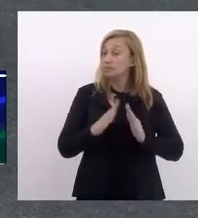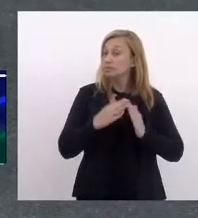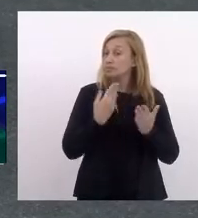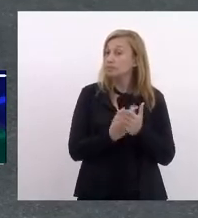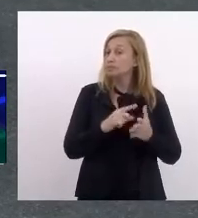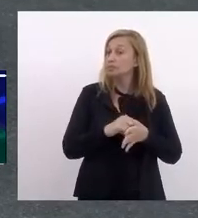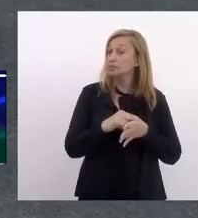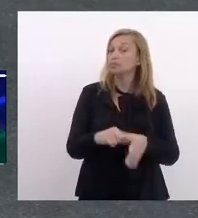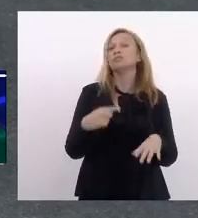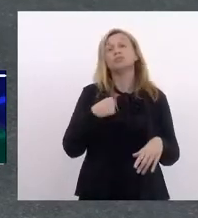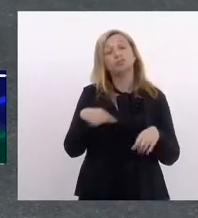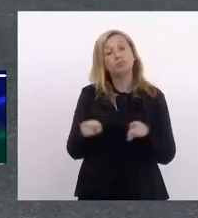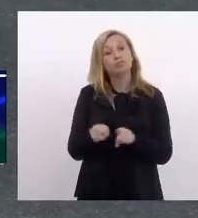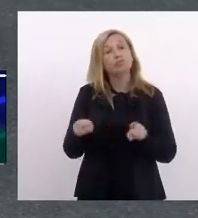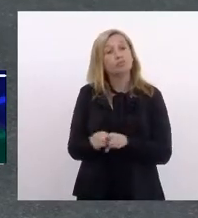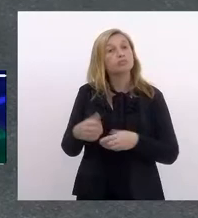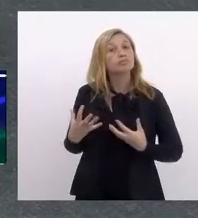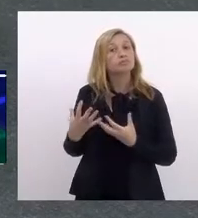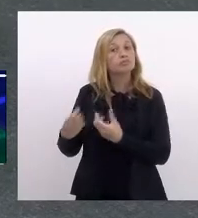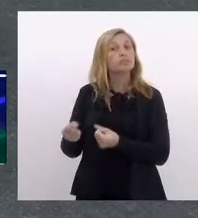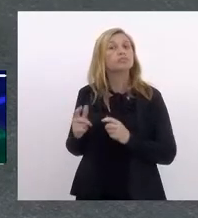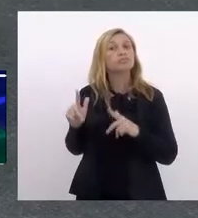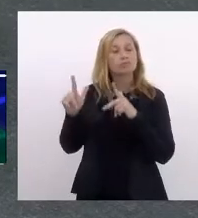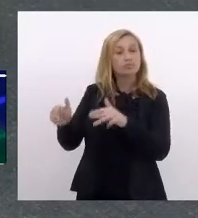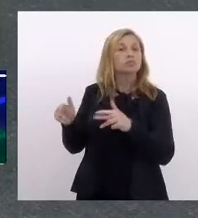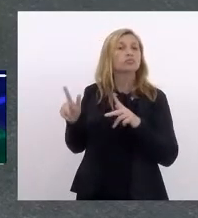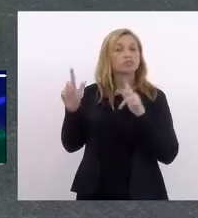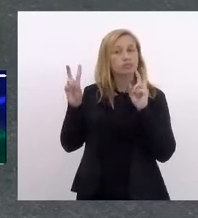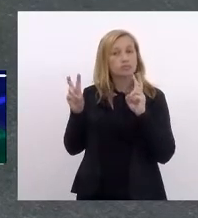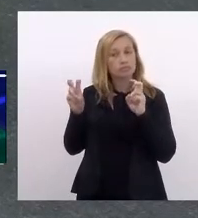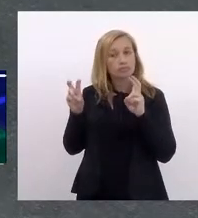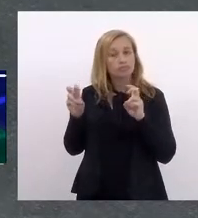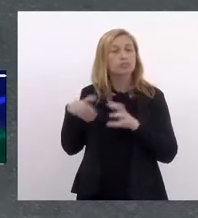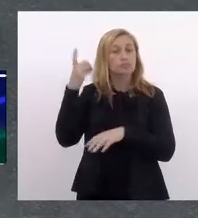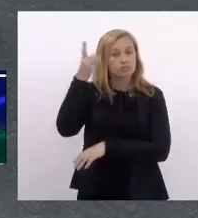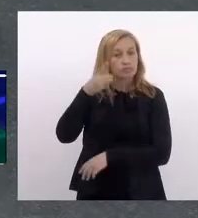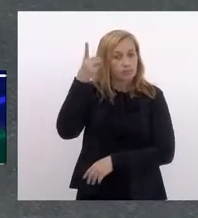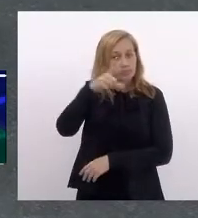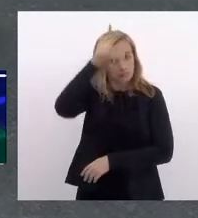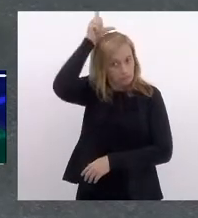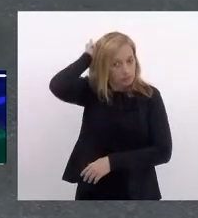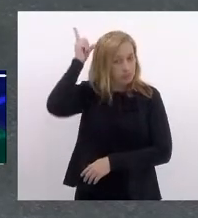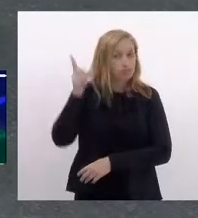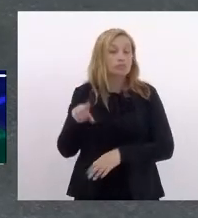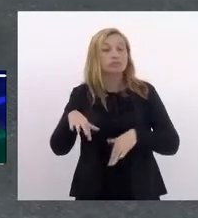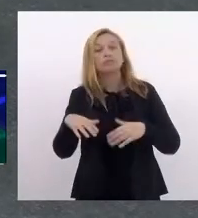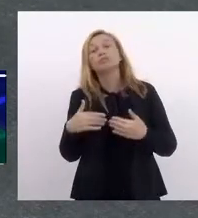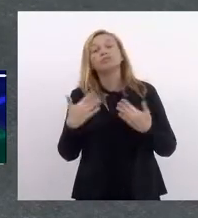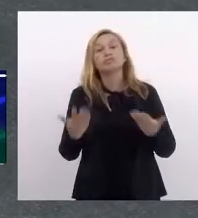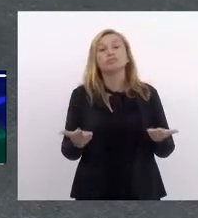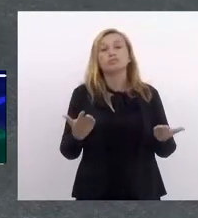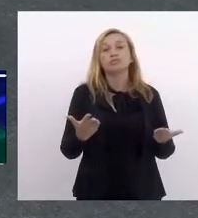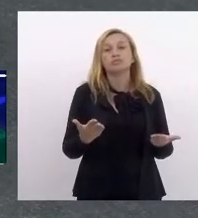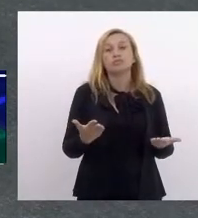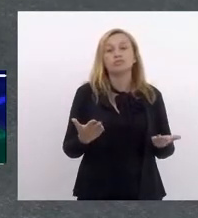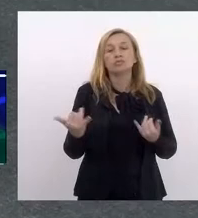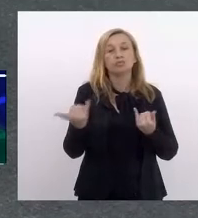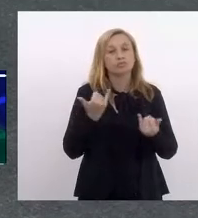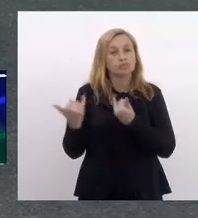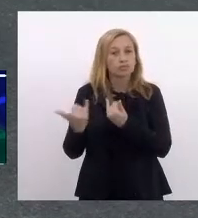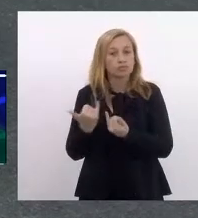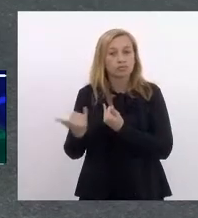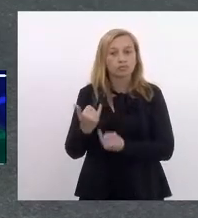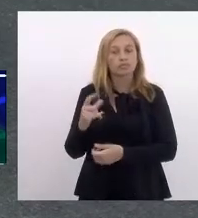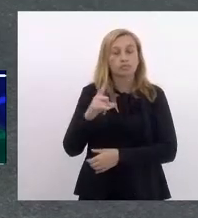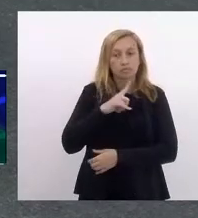Colégio Líder, eu também recebi essa mesma observação feita pelo deputado Luiz Paulo. Entretanto, a informação que